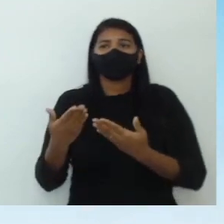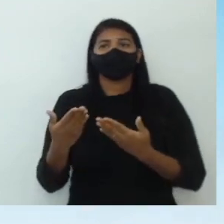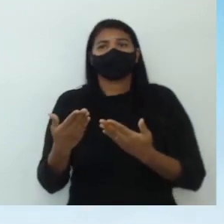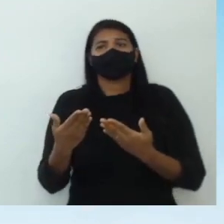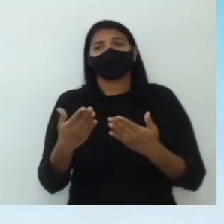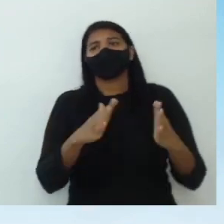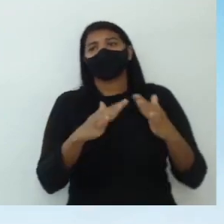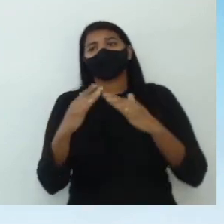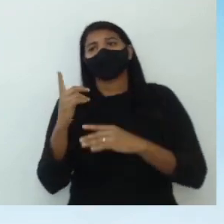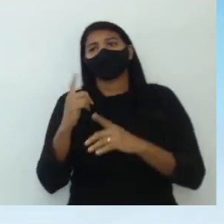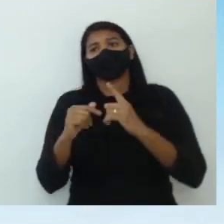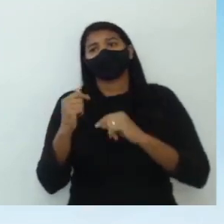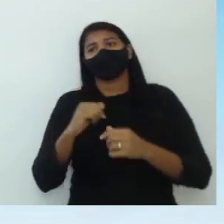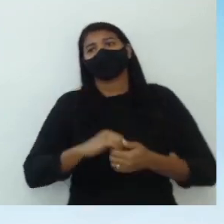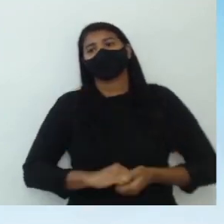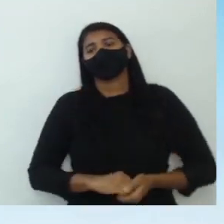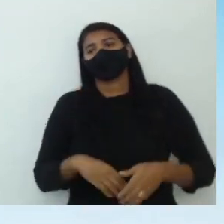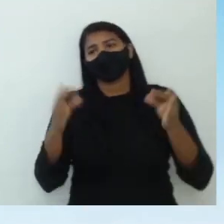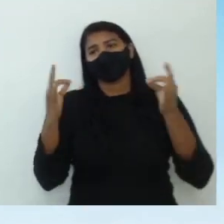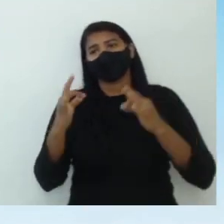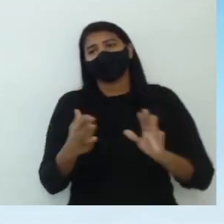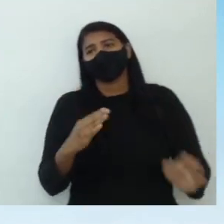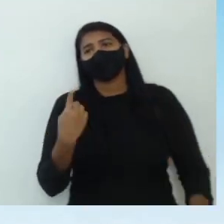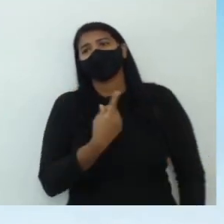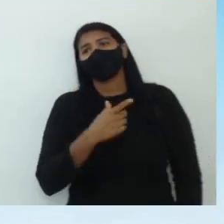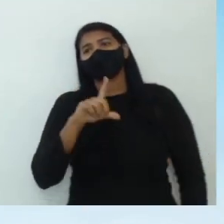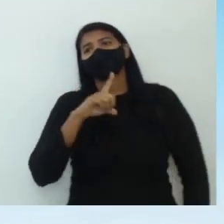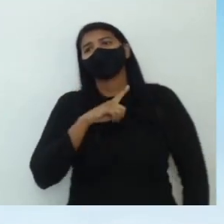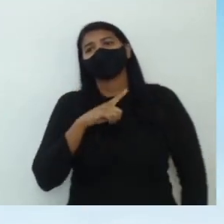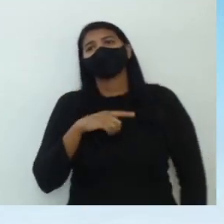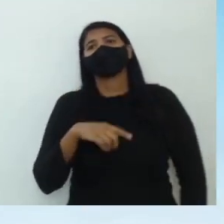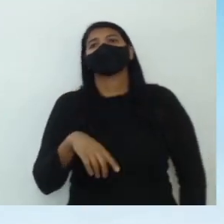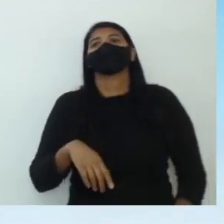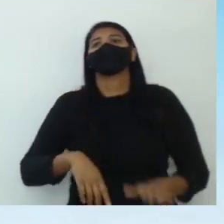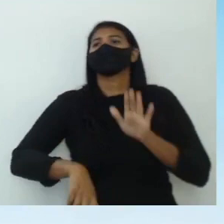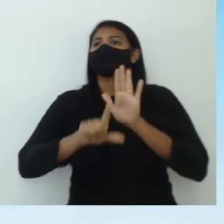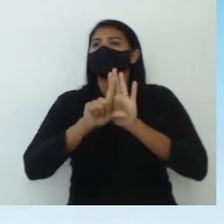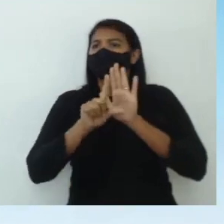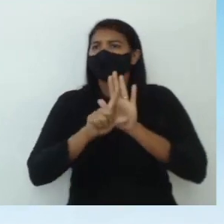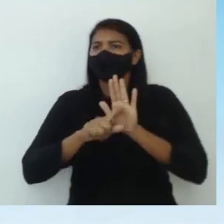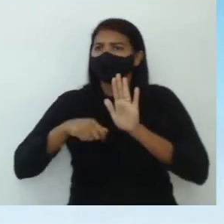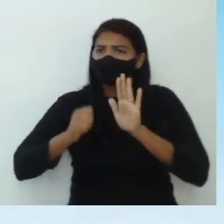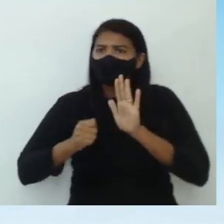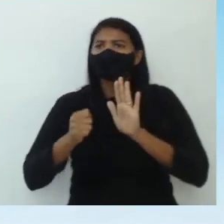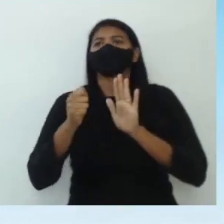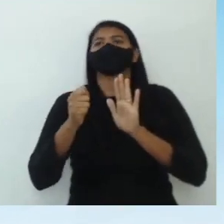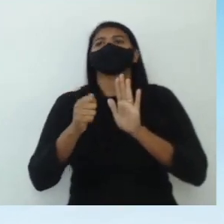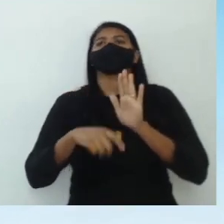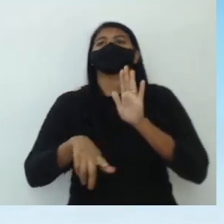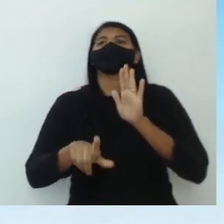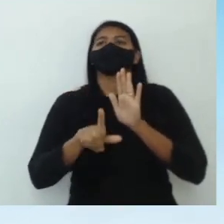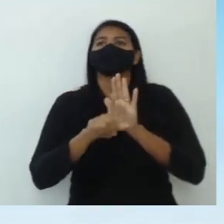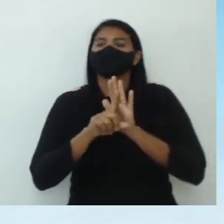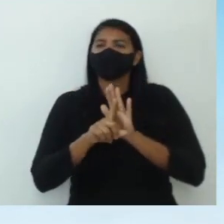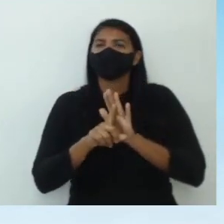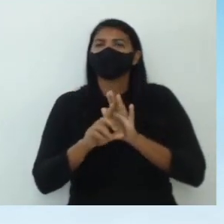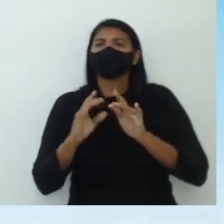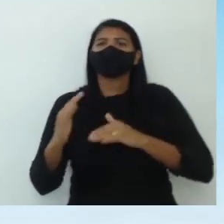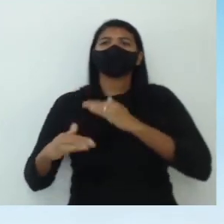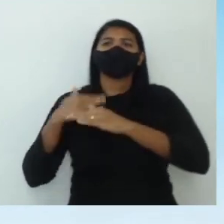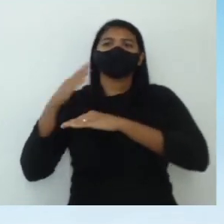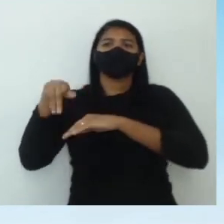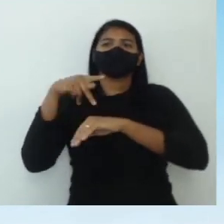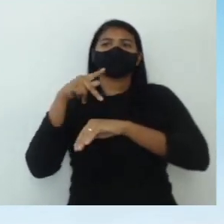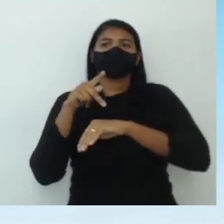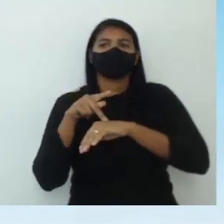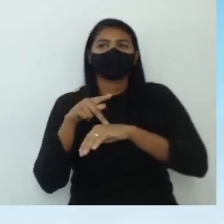de renda. Perfeitamente. E a gente tem que fazer valer as leis. A gente sempre acredita, por exemplo, que os países desenvolvidos,